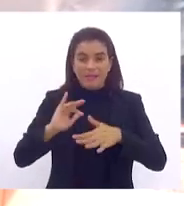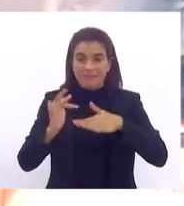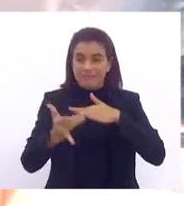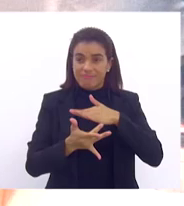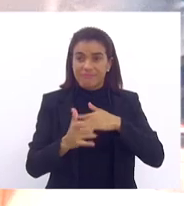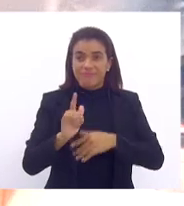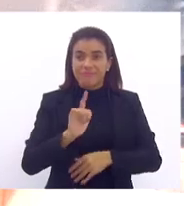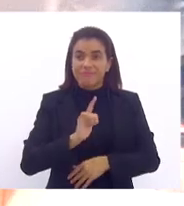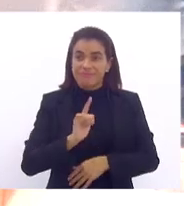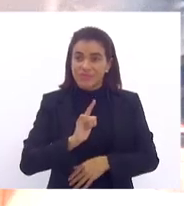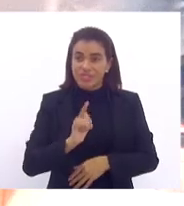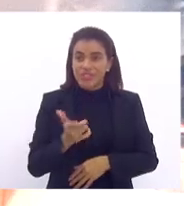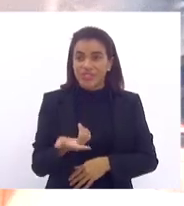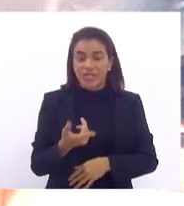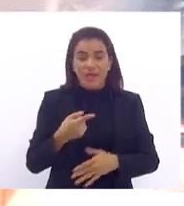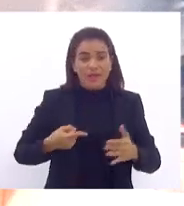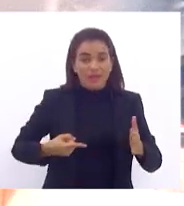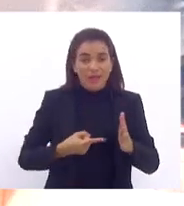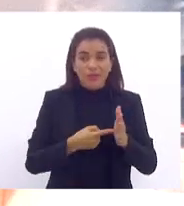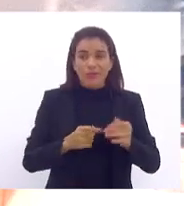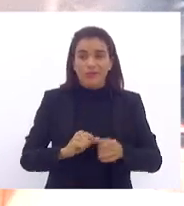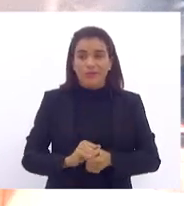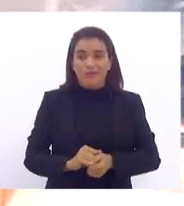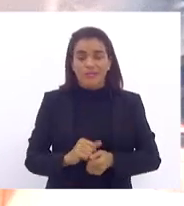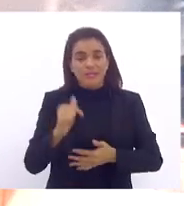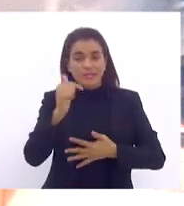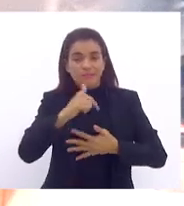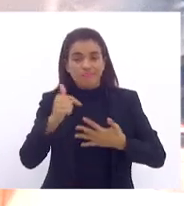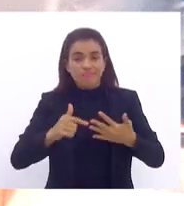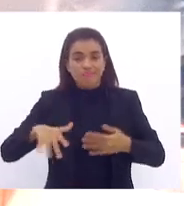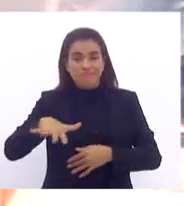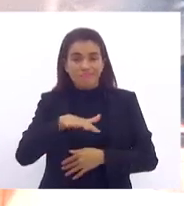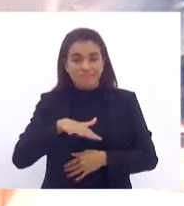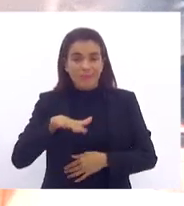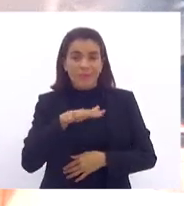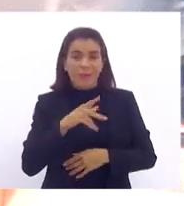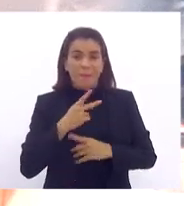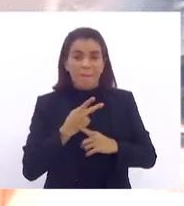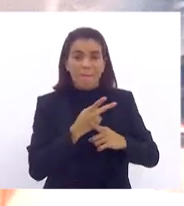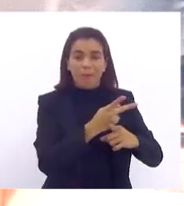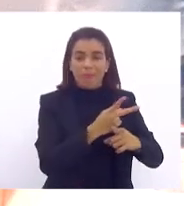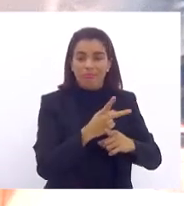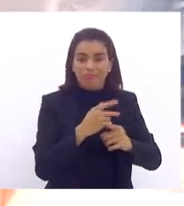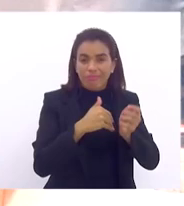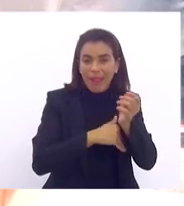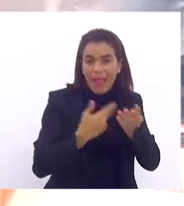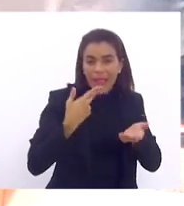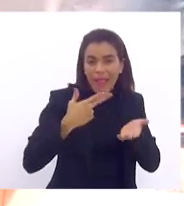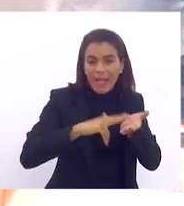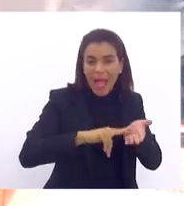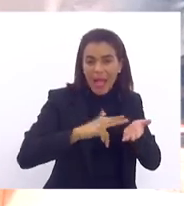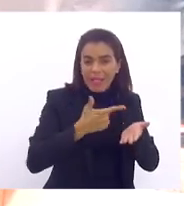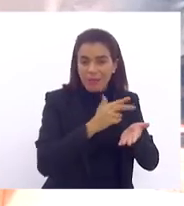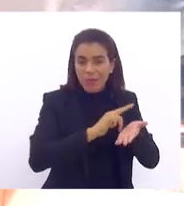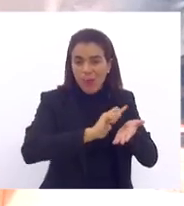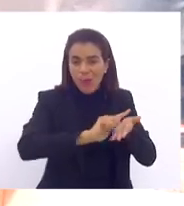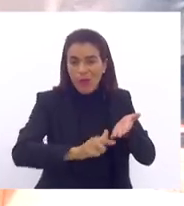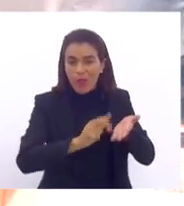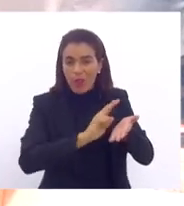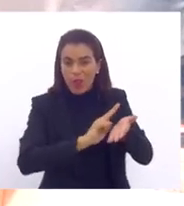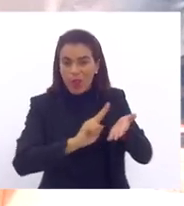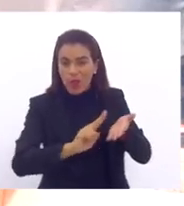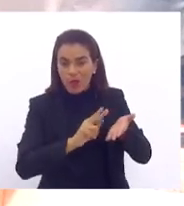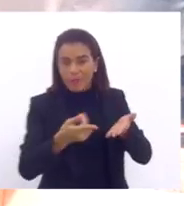internet chegassem denúncias e questões para deputados Às vez por meos anônimos então cartas ou mensagens